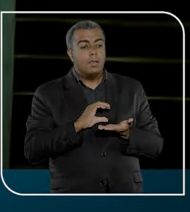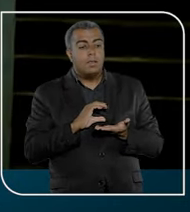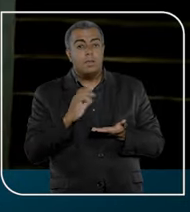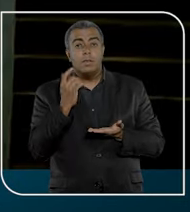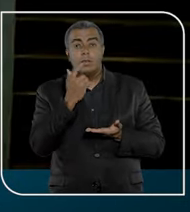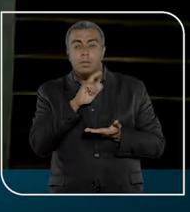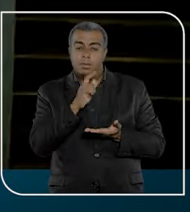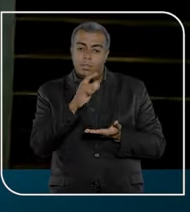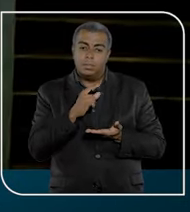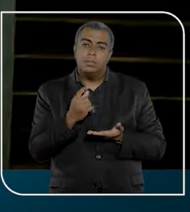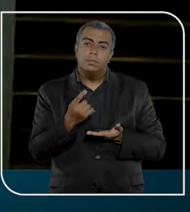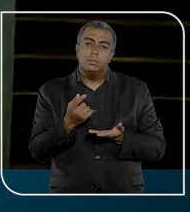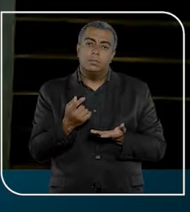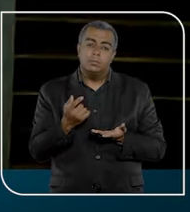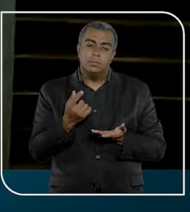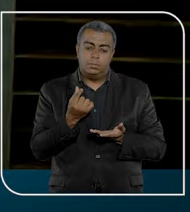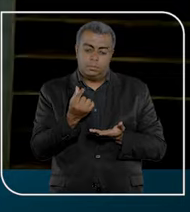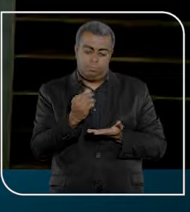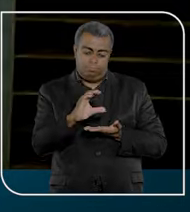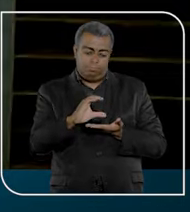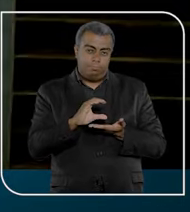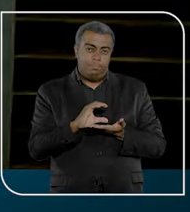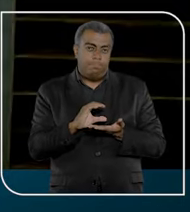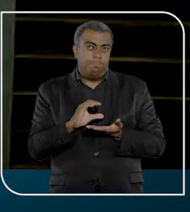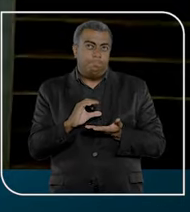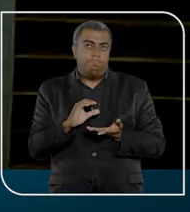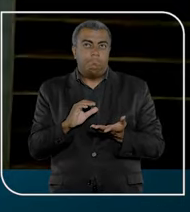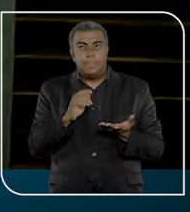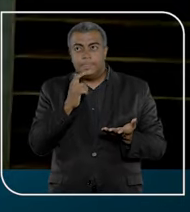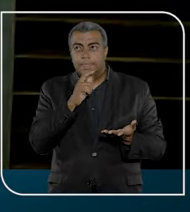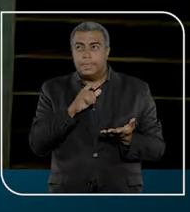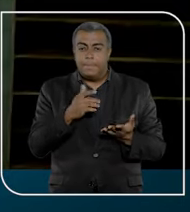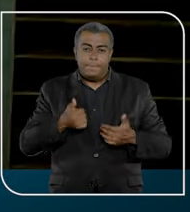credor dessa execução